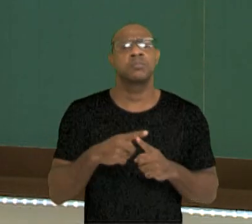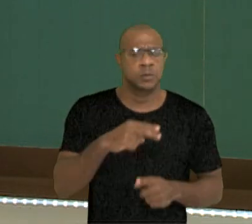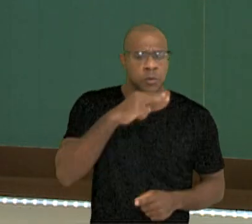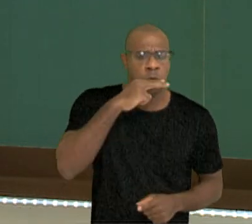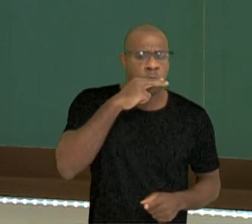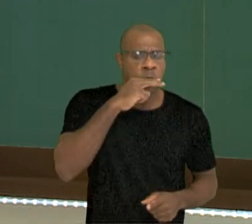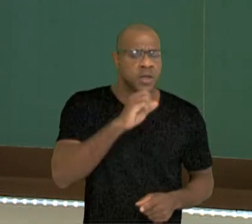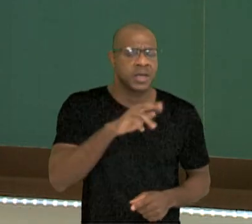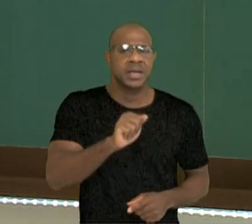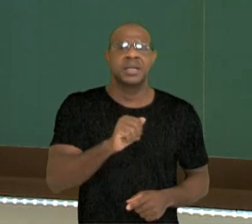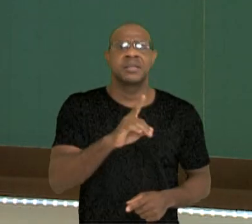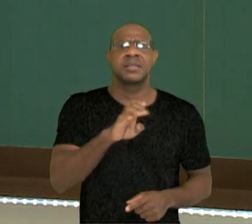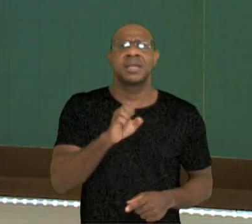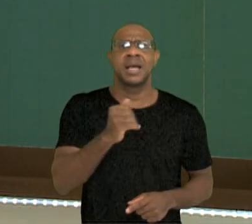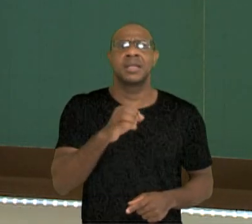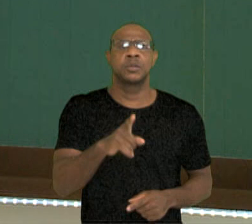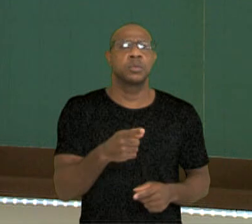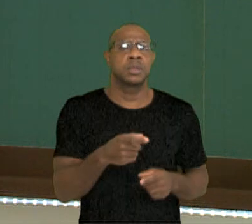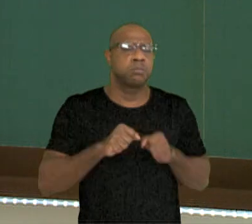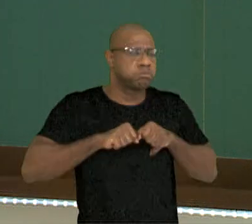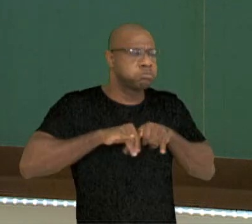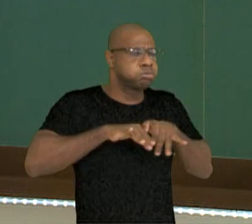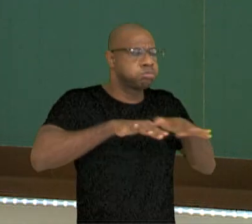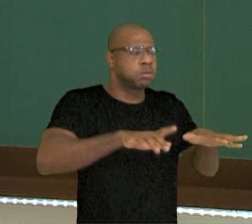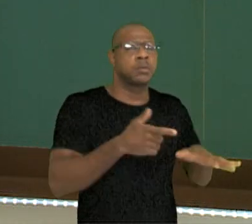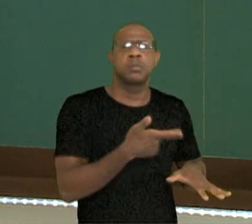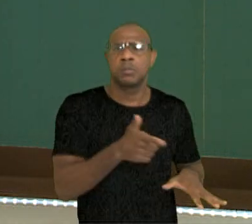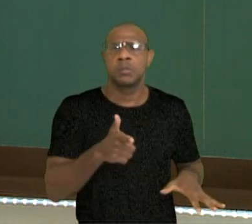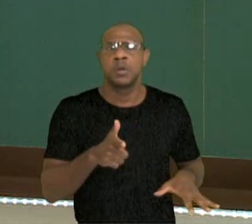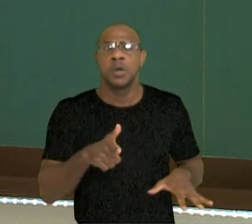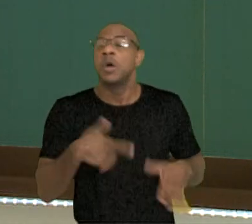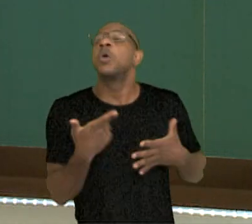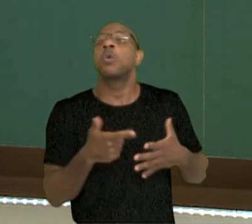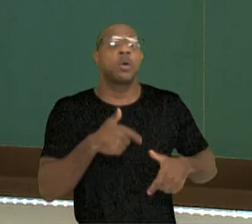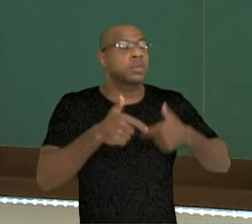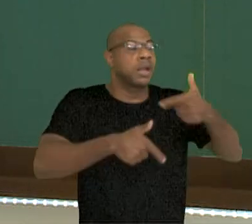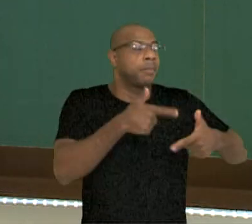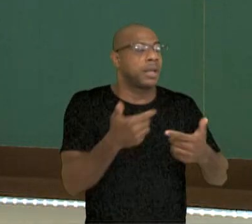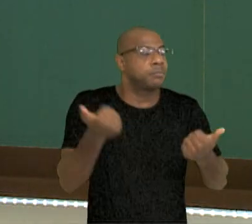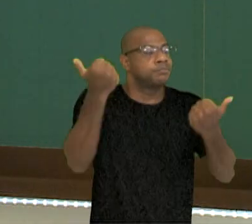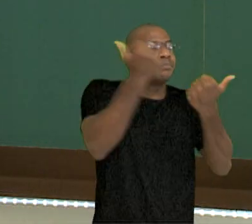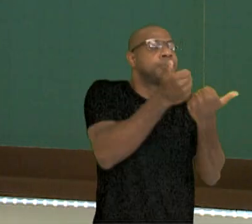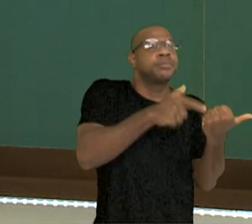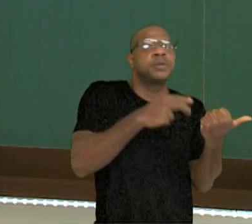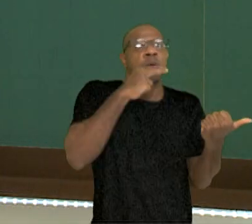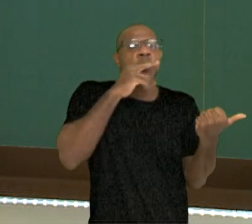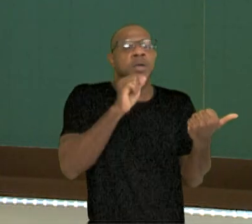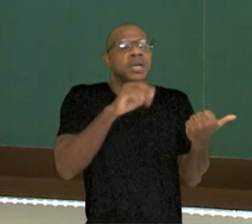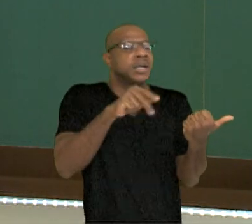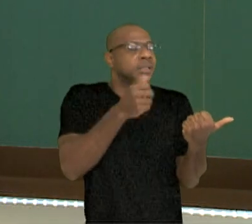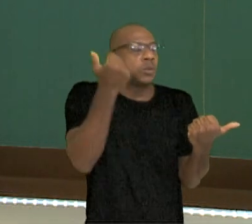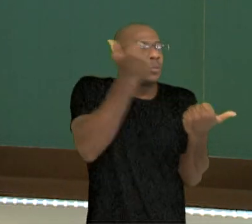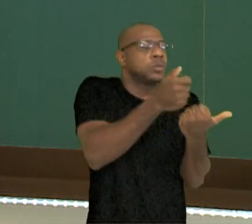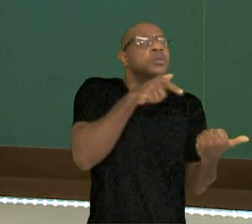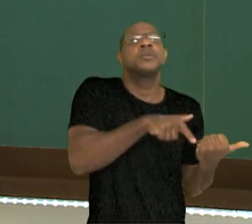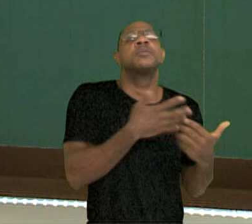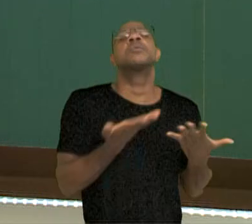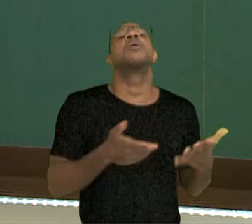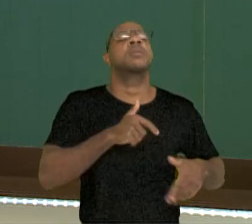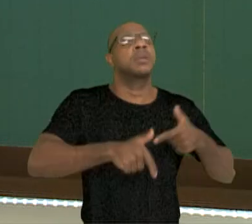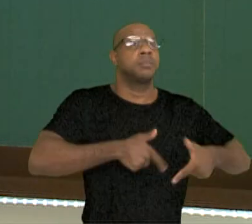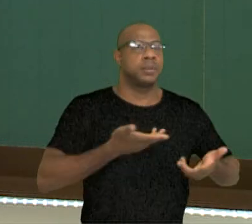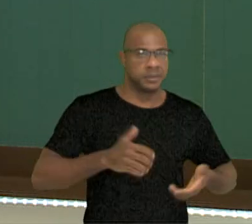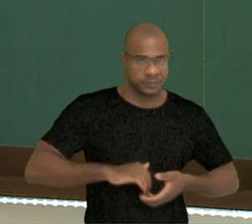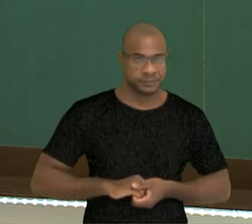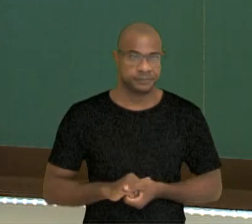se desenvolveu, não se expandiu para o interior? E também qual a atividade que ocupou esse espaço geográfico ali, né, que substituiu o cultivo